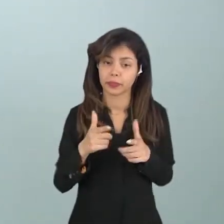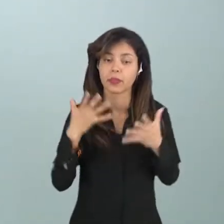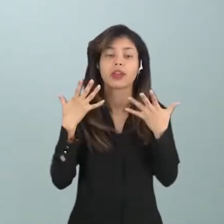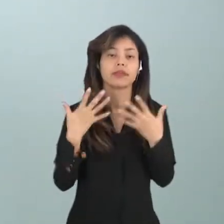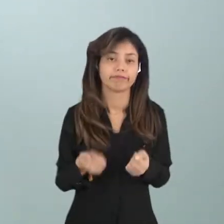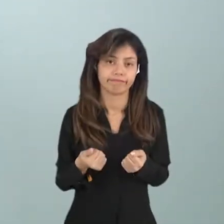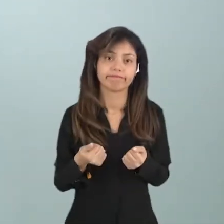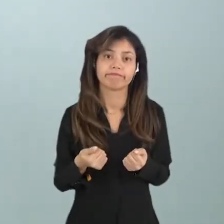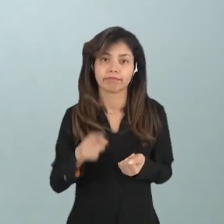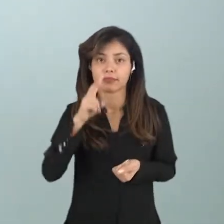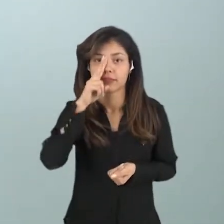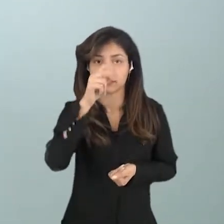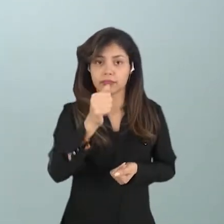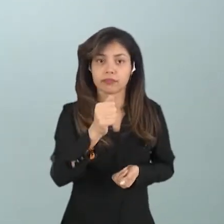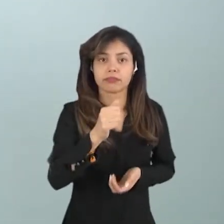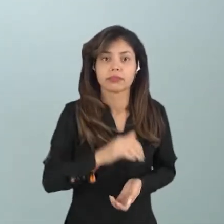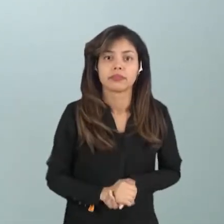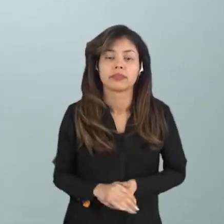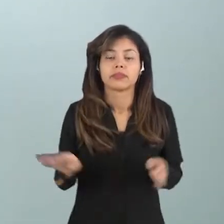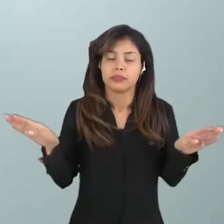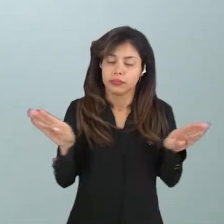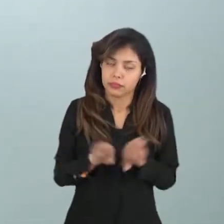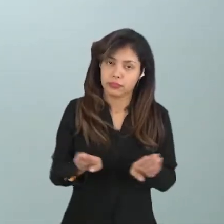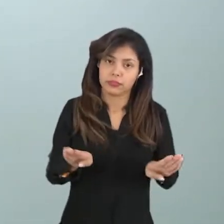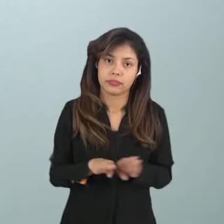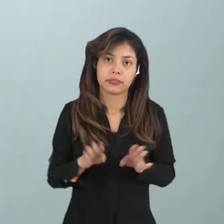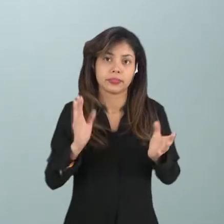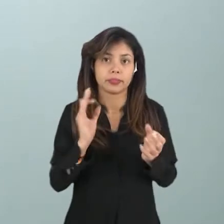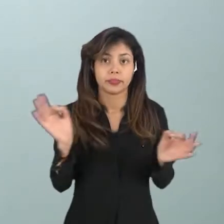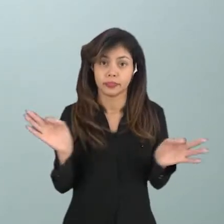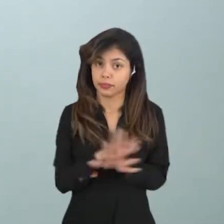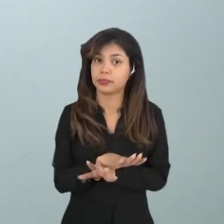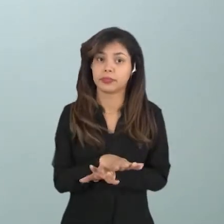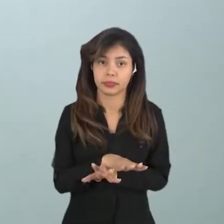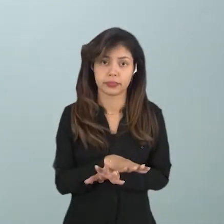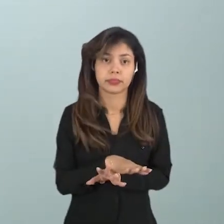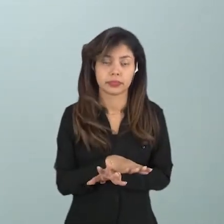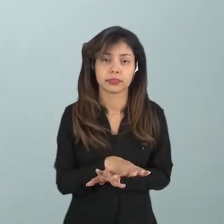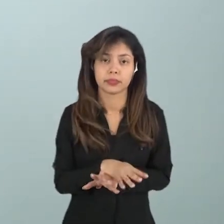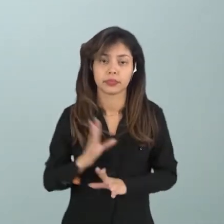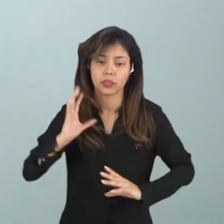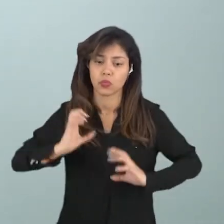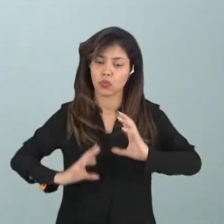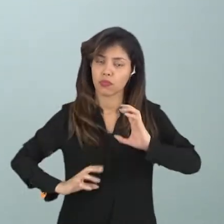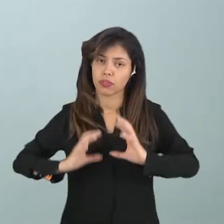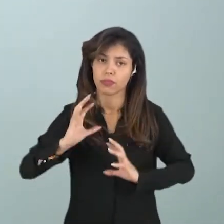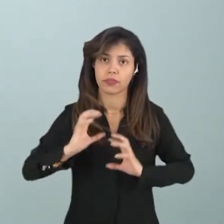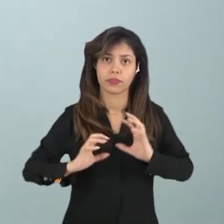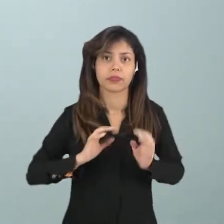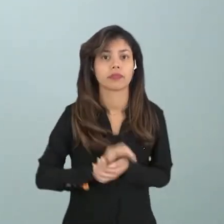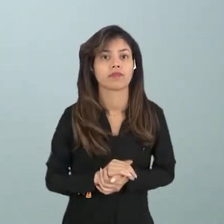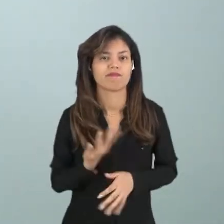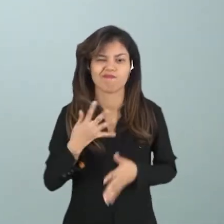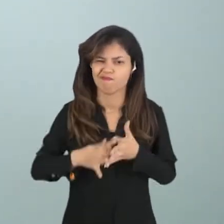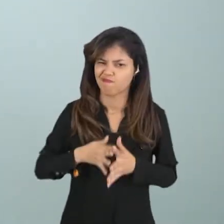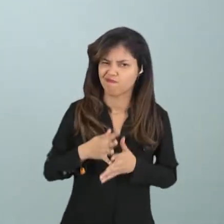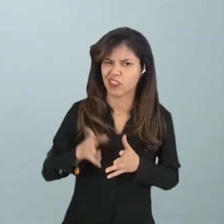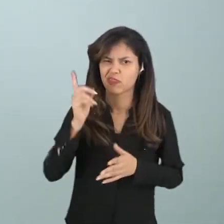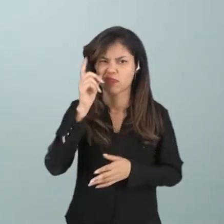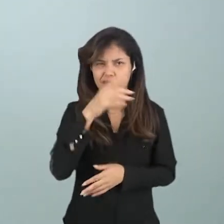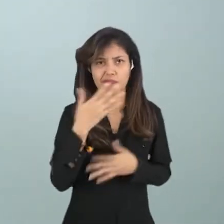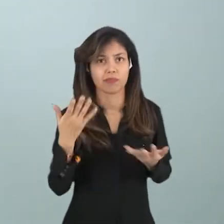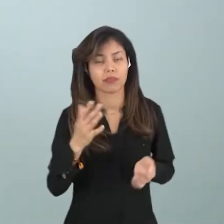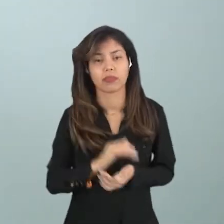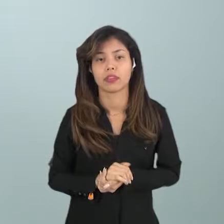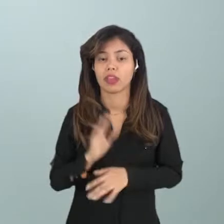o poder, os majoritários também descontentes vão para o confronto. É complicado. Às vezes nós no Brasil